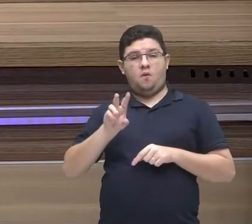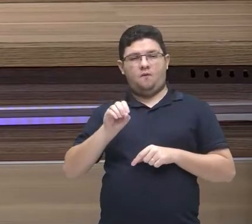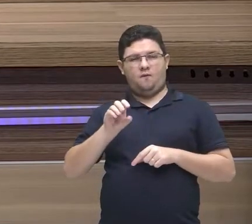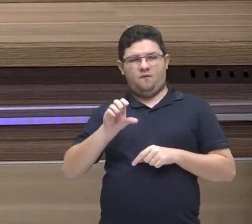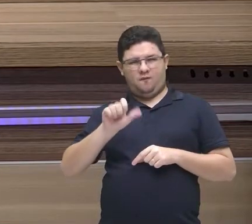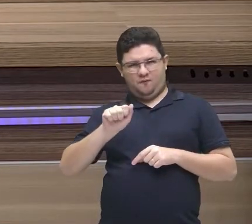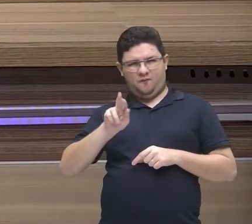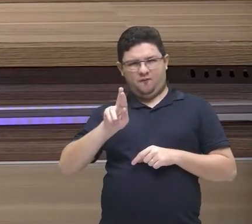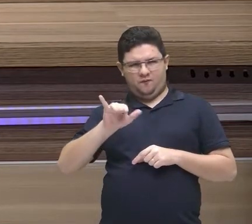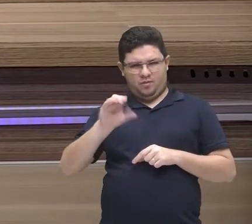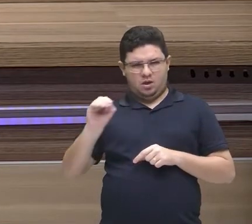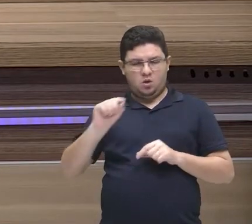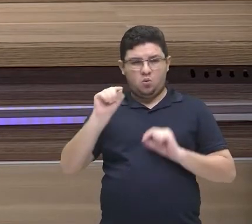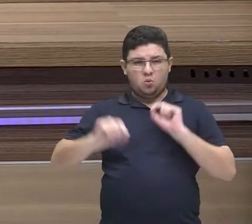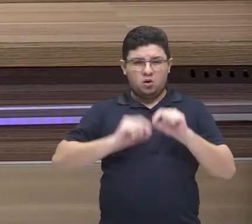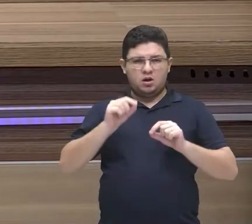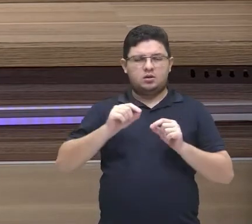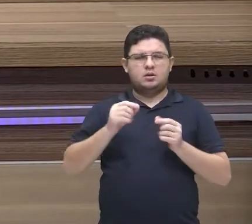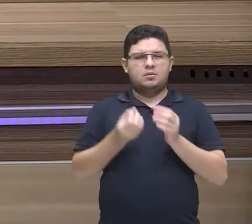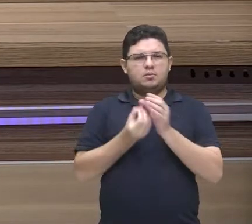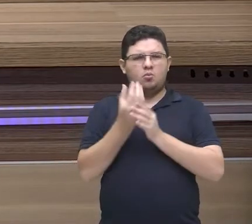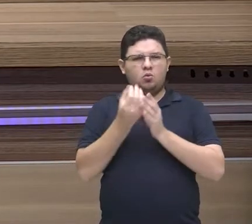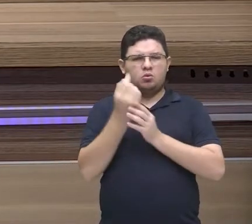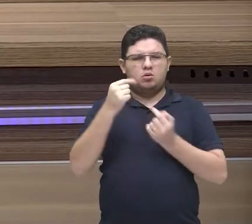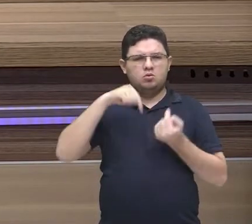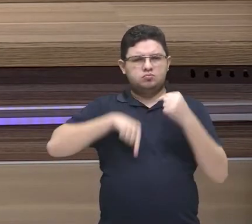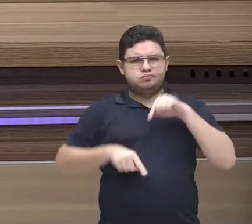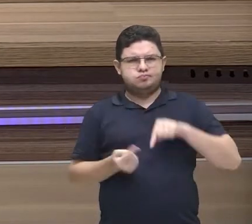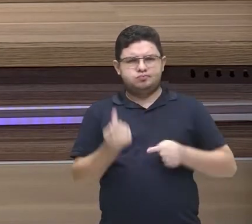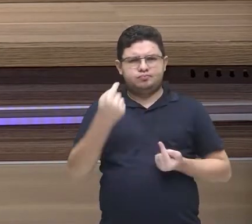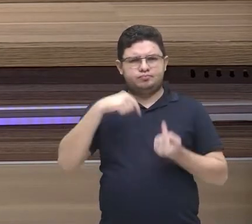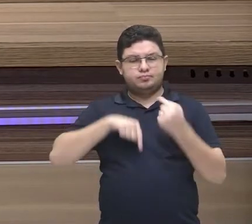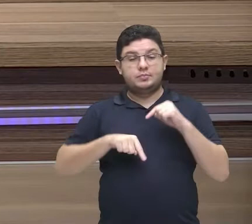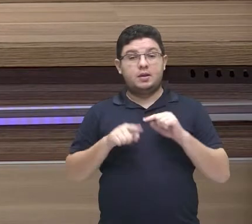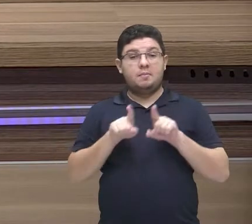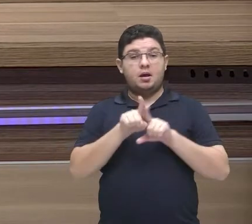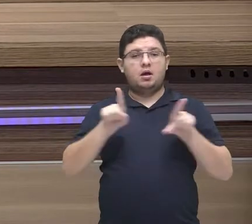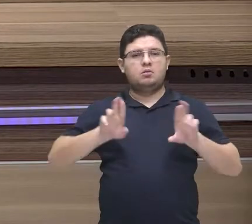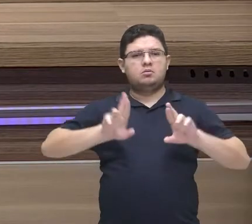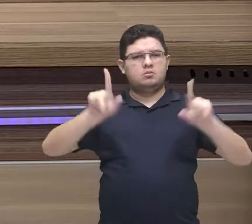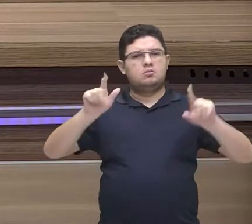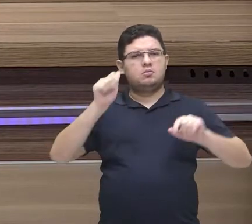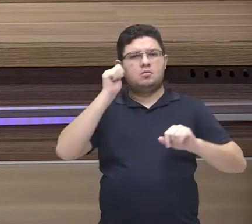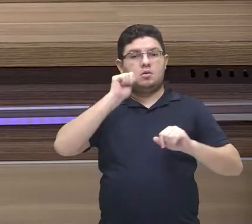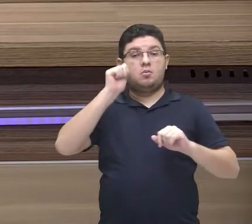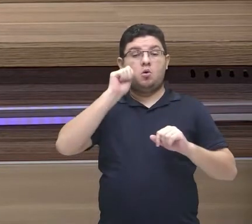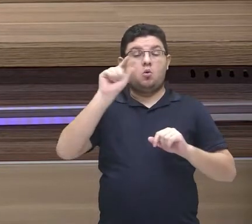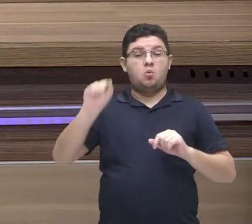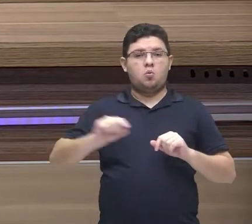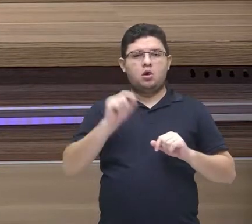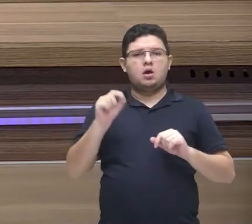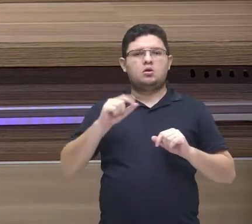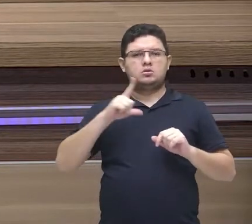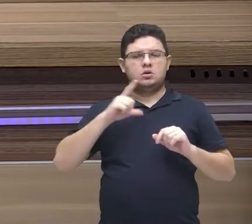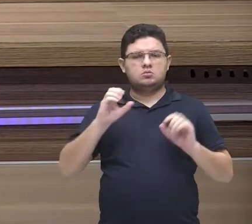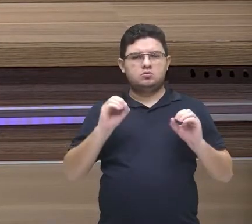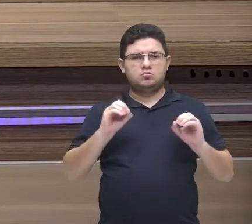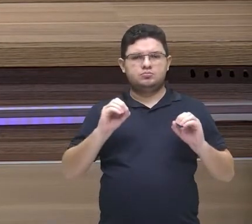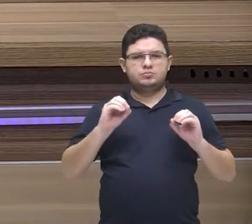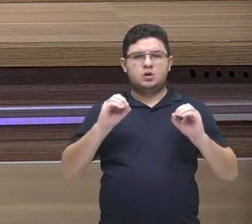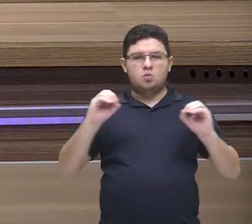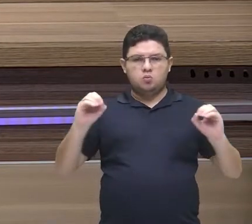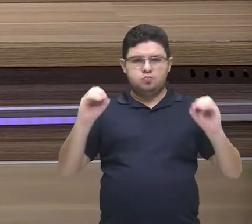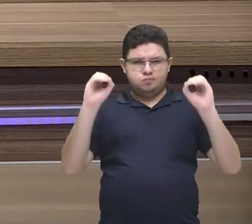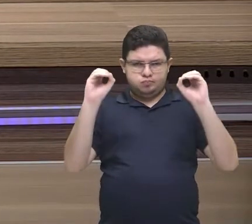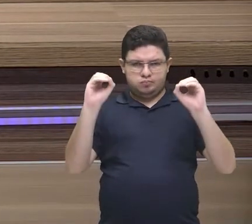hormonal, e o que difere muito do desenvolvimento da menina é que ela, quando o ovário amadurece, aí ela entra no ciclo